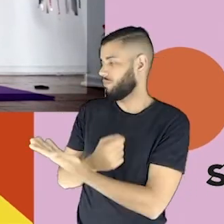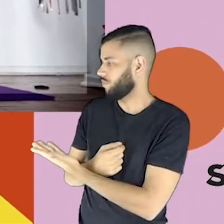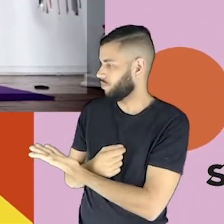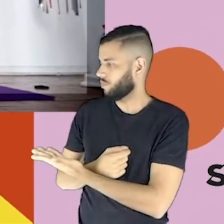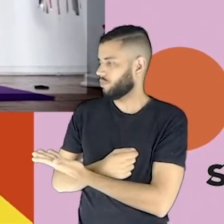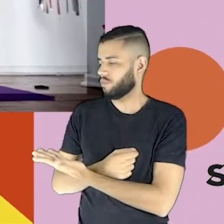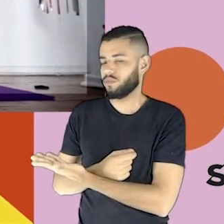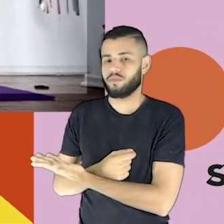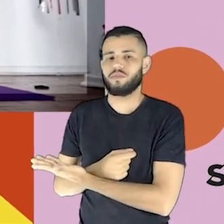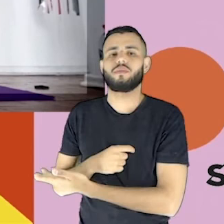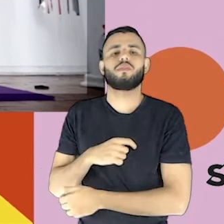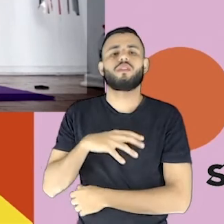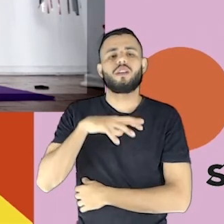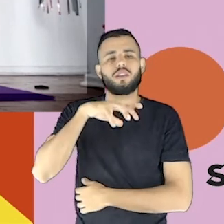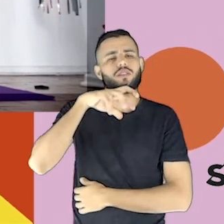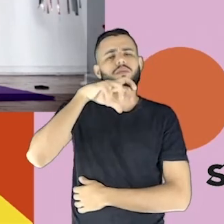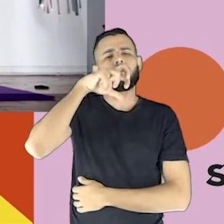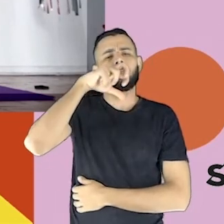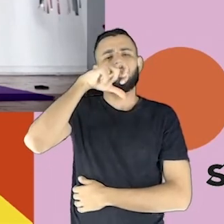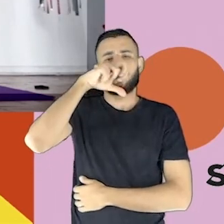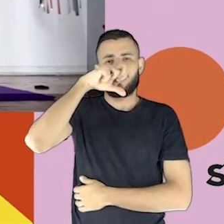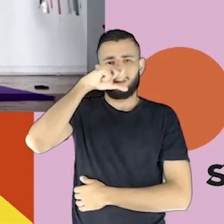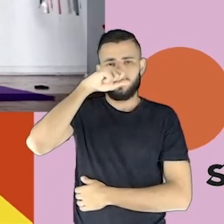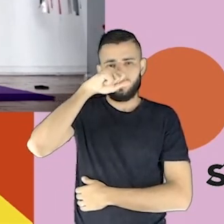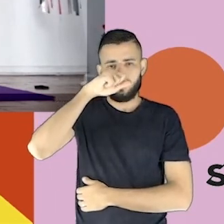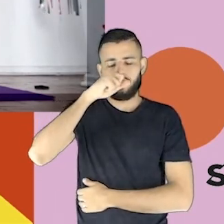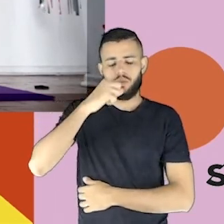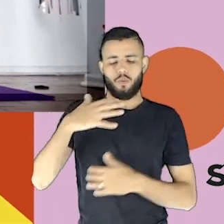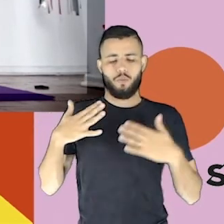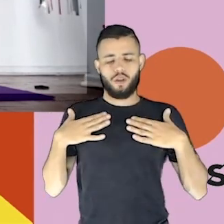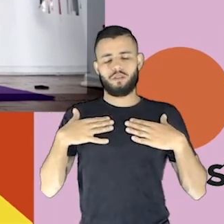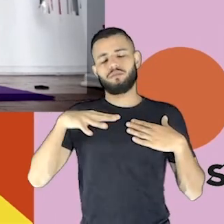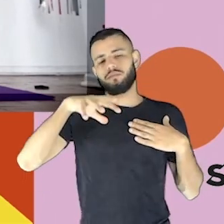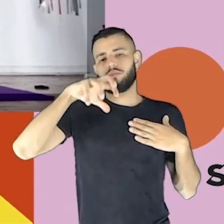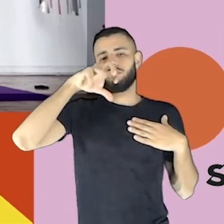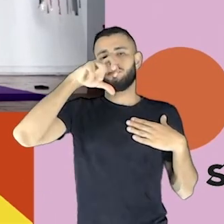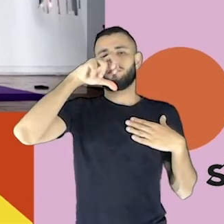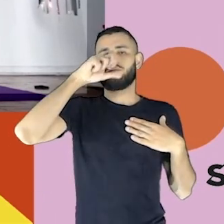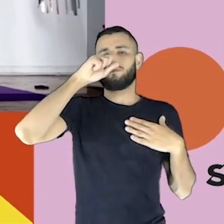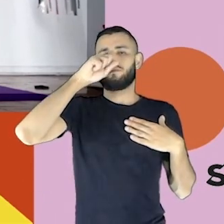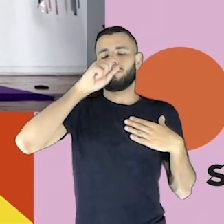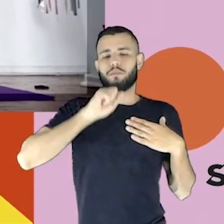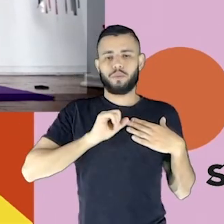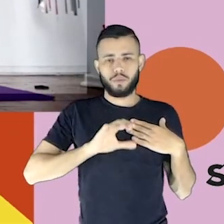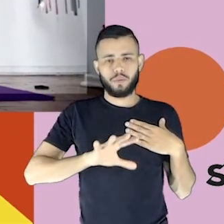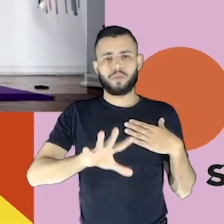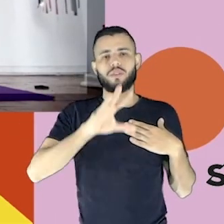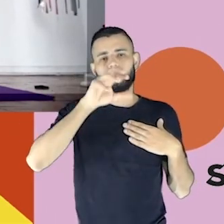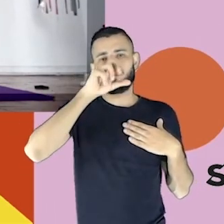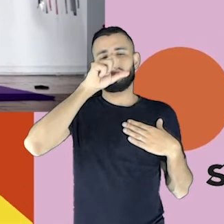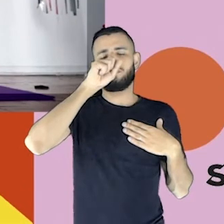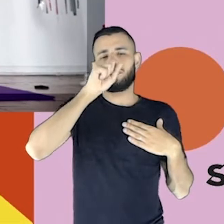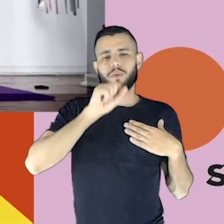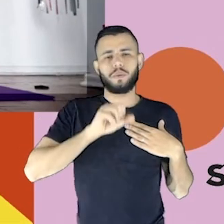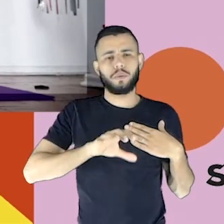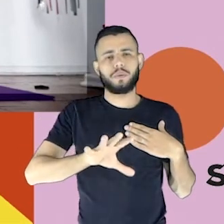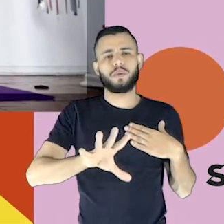E aí respira aqui um pouquinho, traz a respiração para o centro do peito, quando expirar esbarra na garganta, sente o